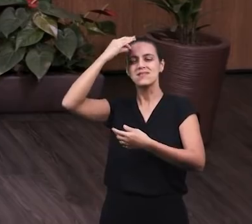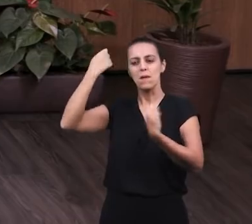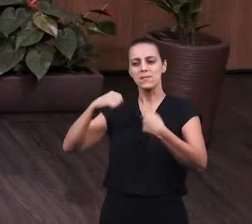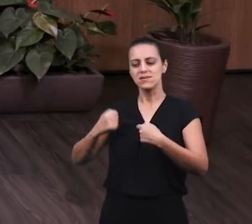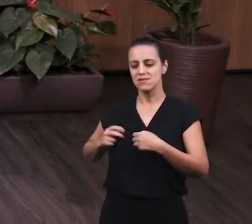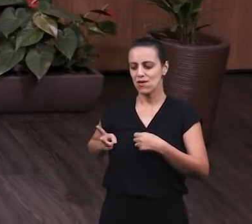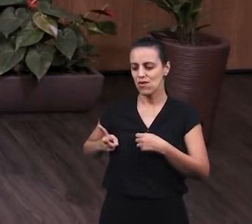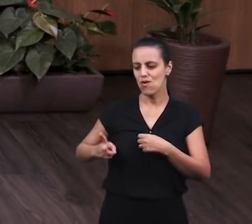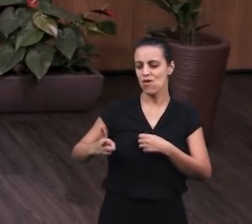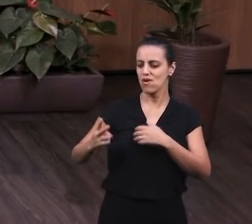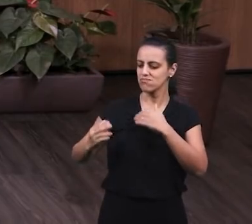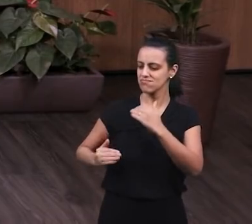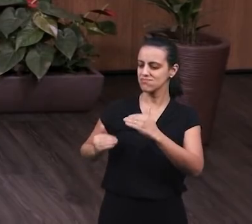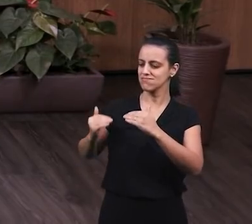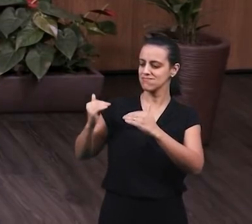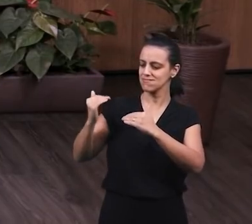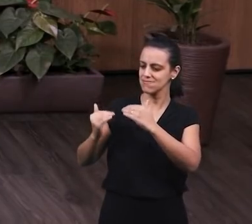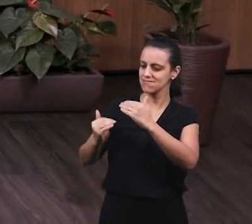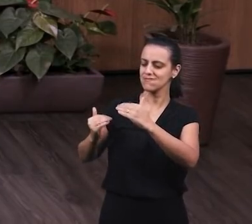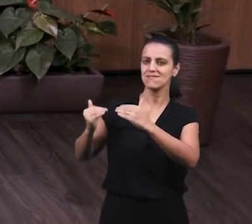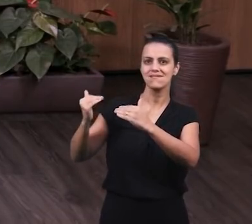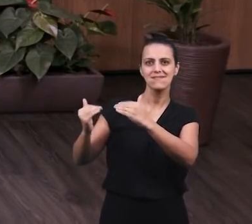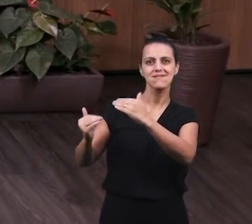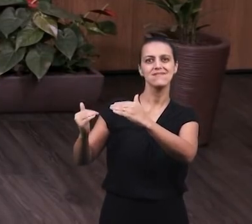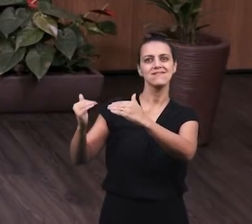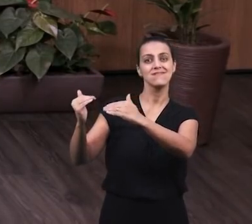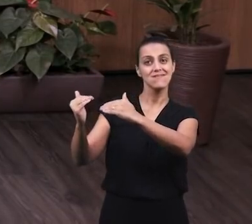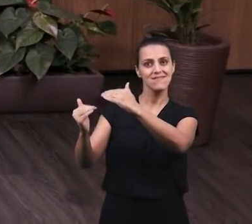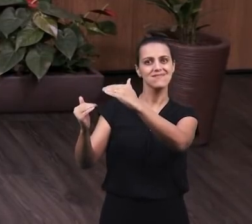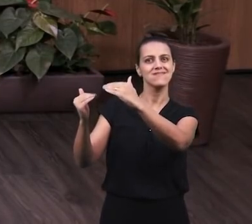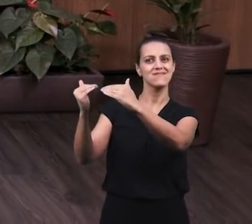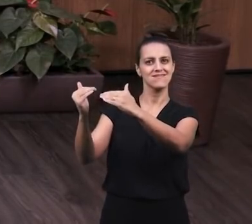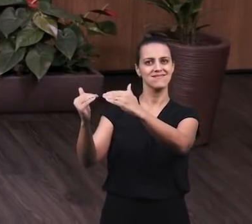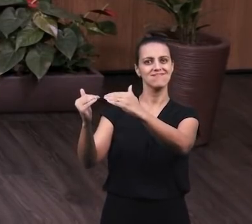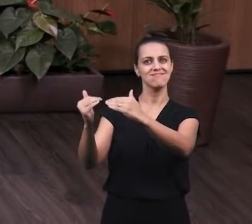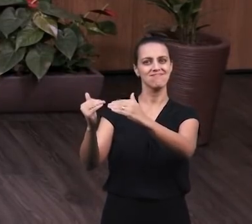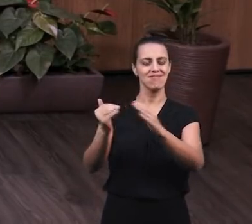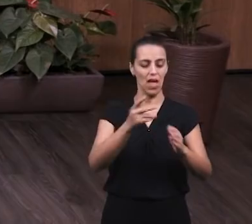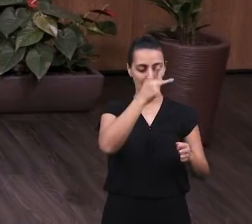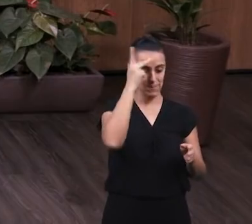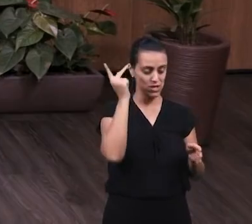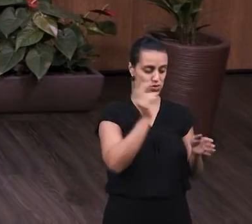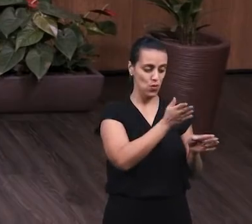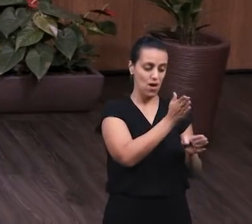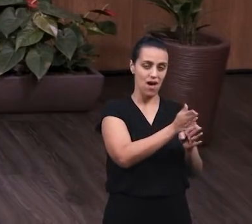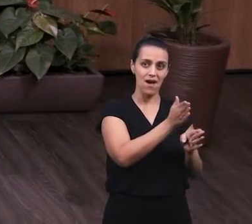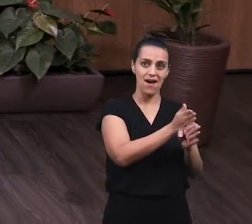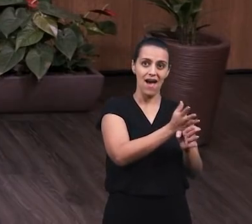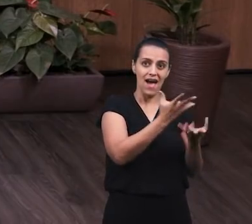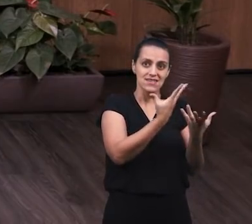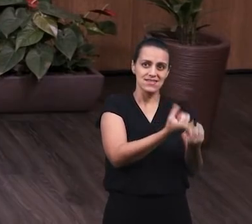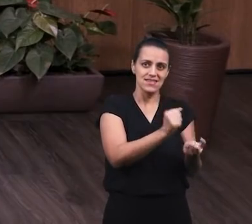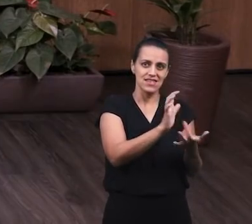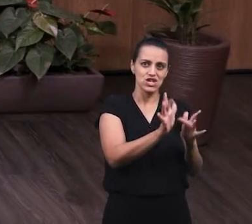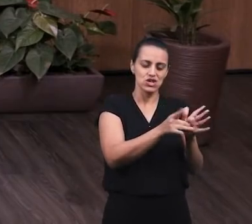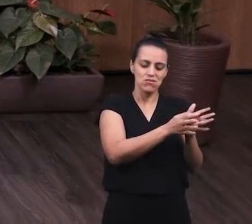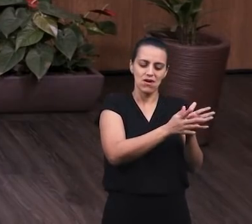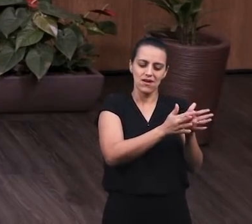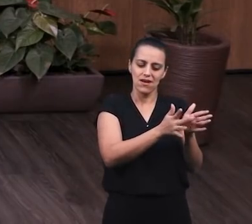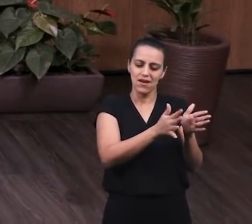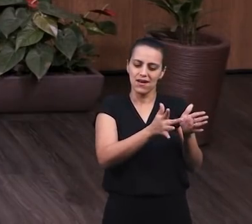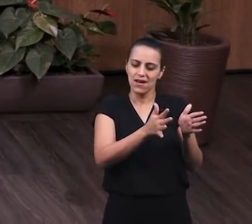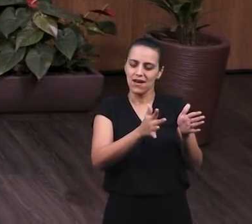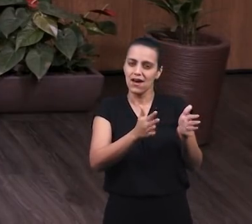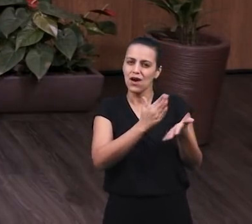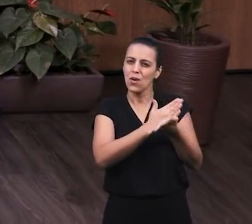processo. O homem recebe, ele aceita Jesus, você já falou a soberania de Deus, é pela graça,